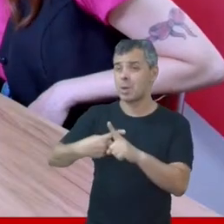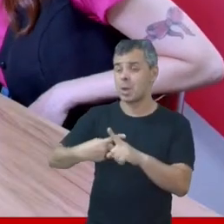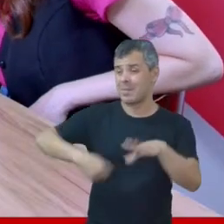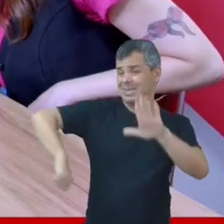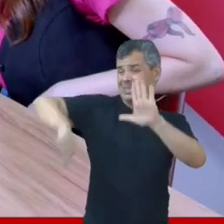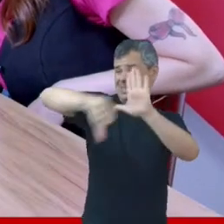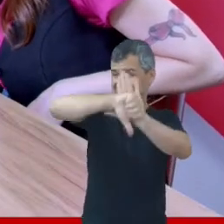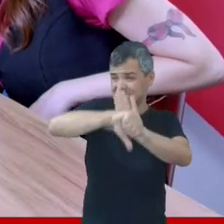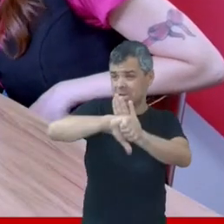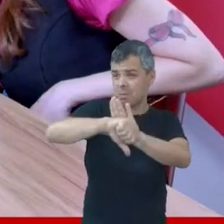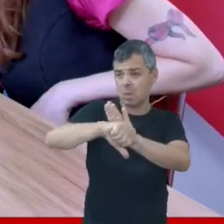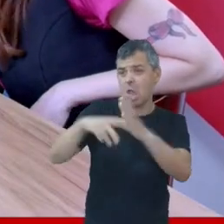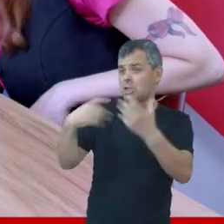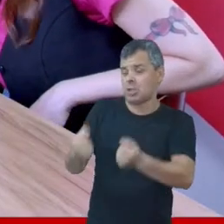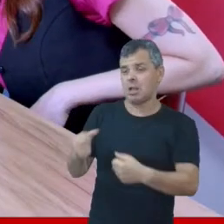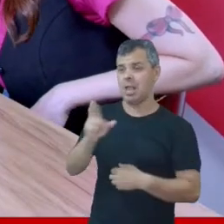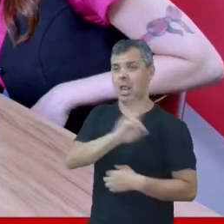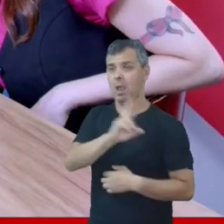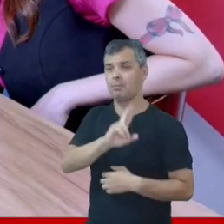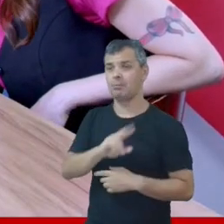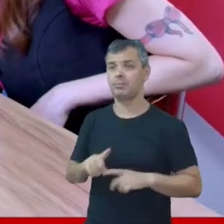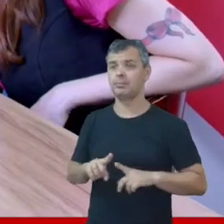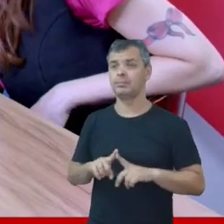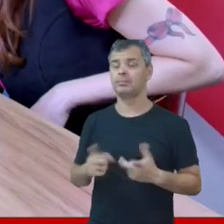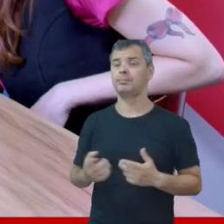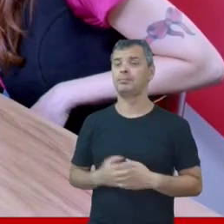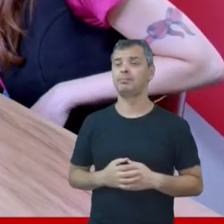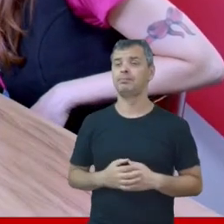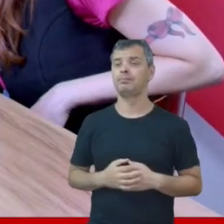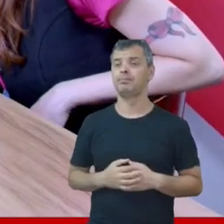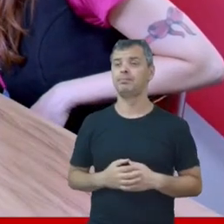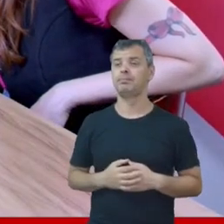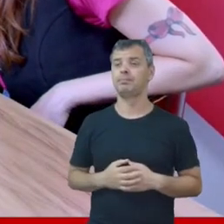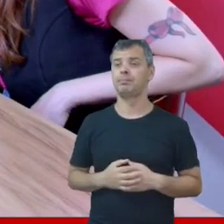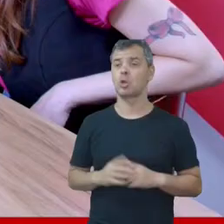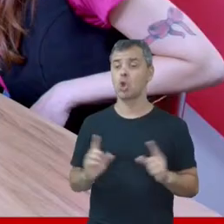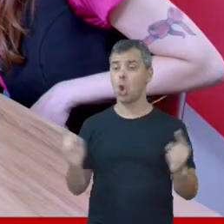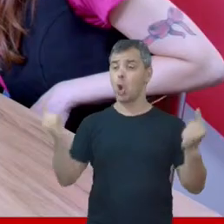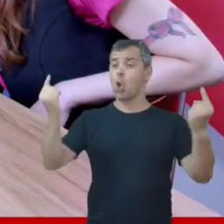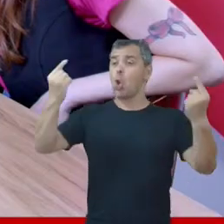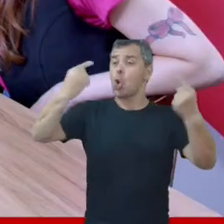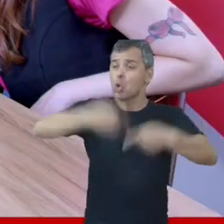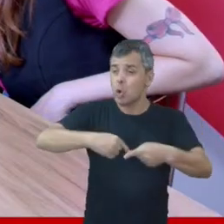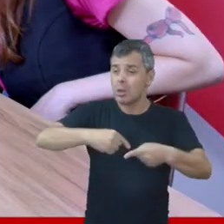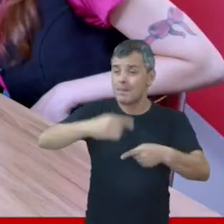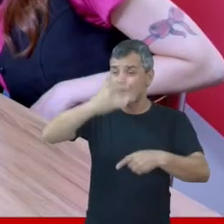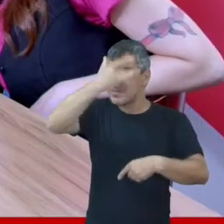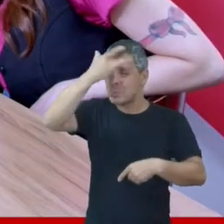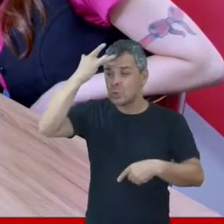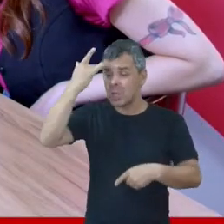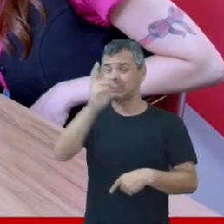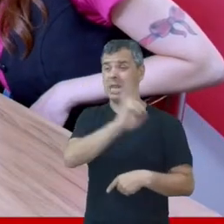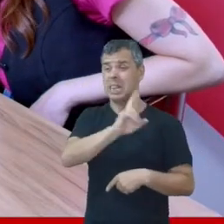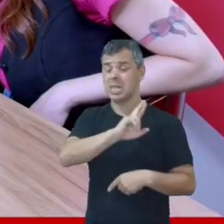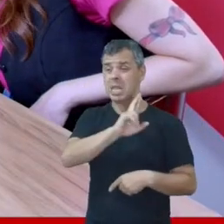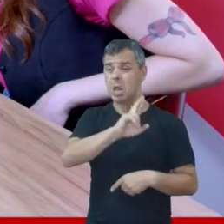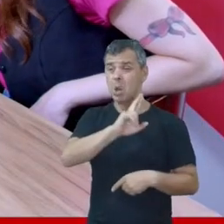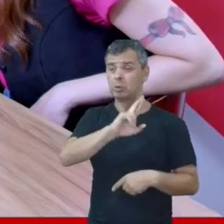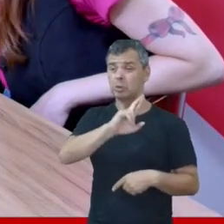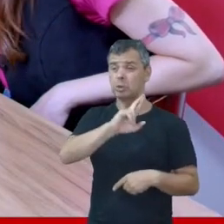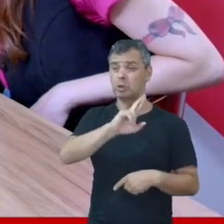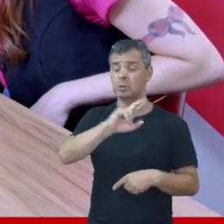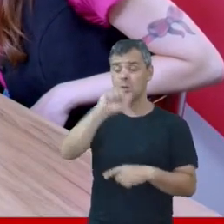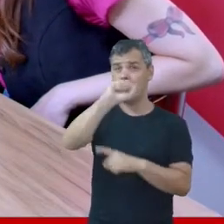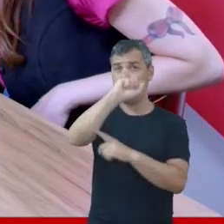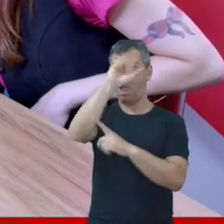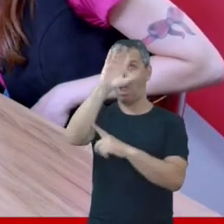crimes de intolerância religiosa no Brasil são contra pessoas de religião de matriz africana, e por isso que esses dois dados